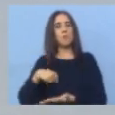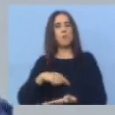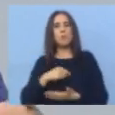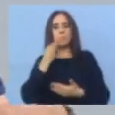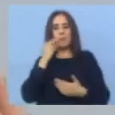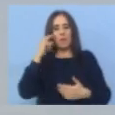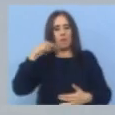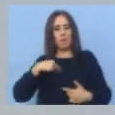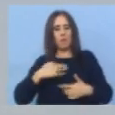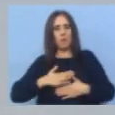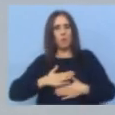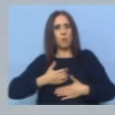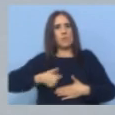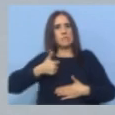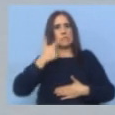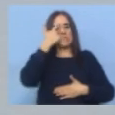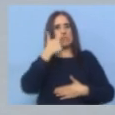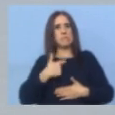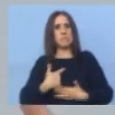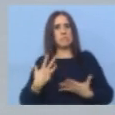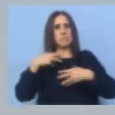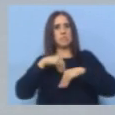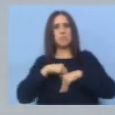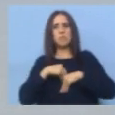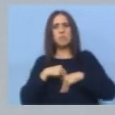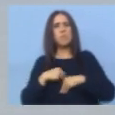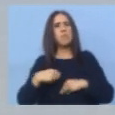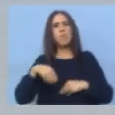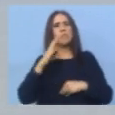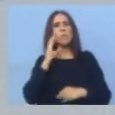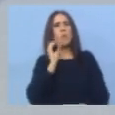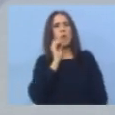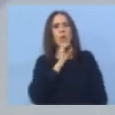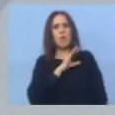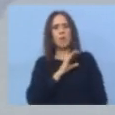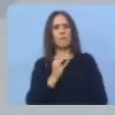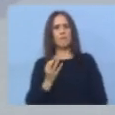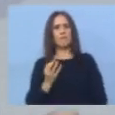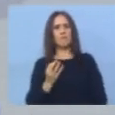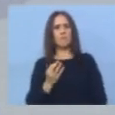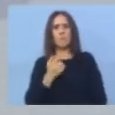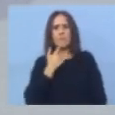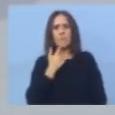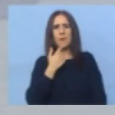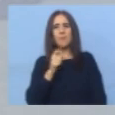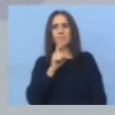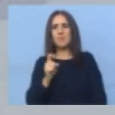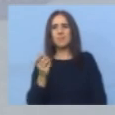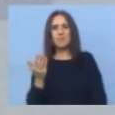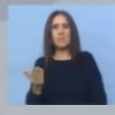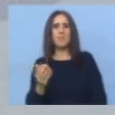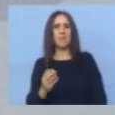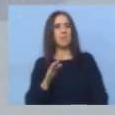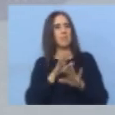eusados, estamos tão metidos dentro de nós mesmos que não nos damos conta digamos, destes espaços de paz e